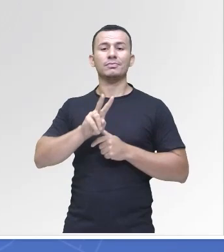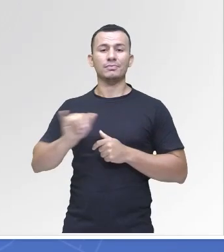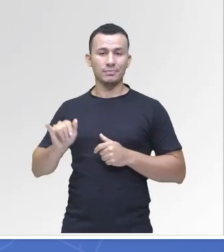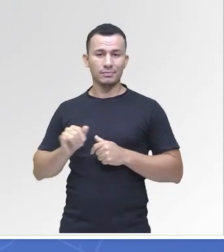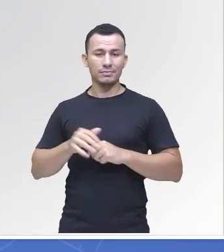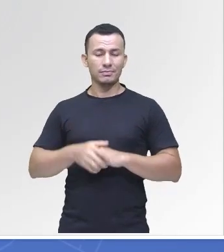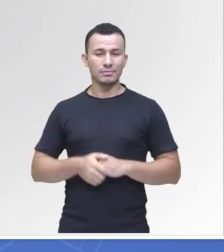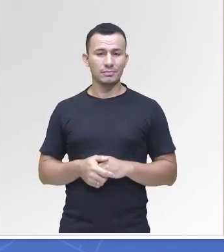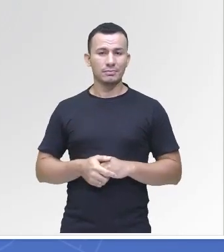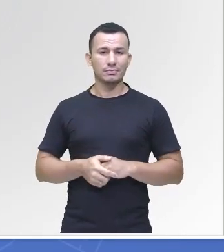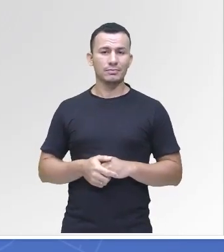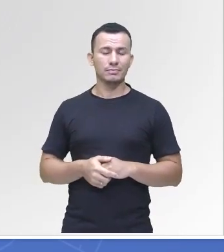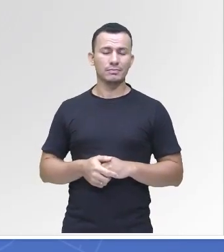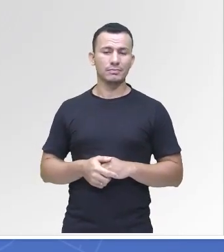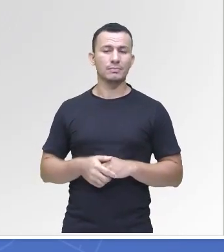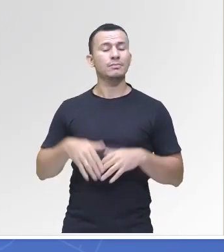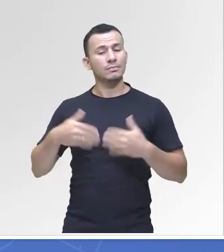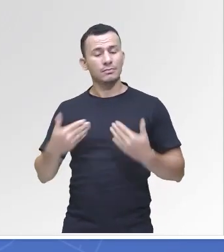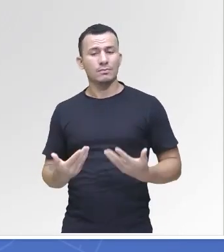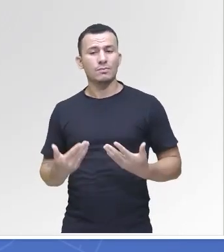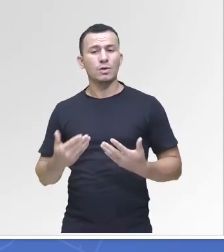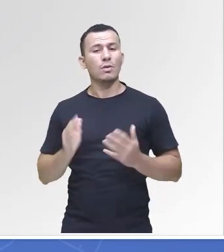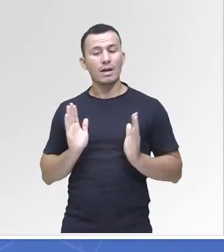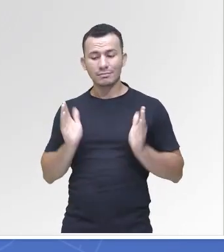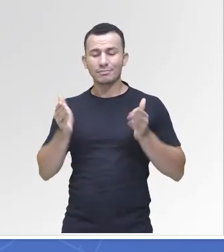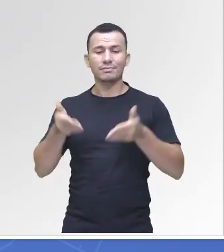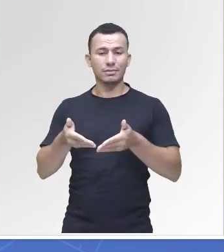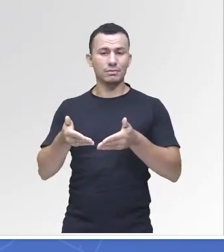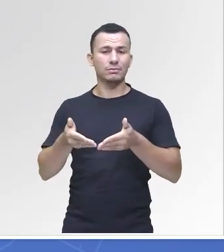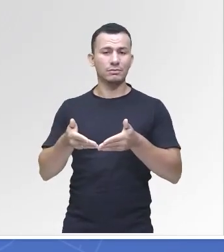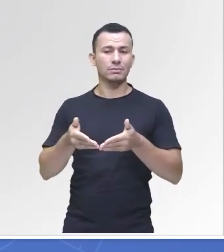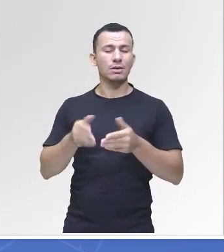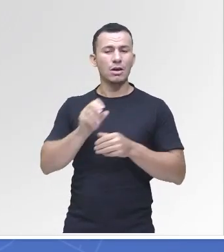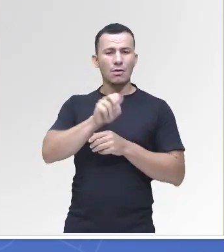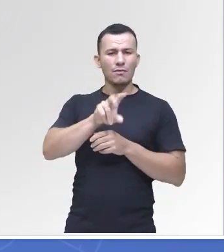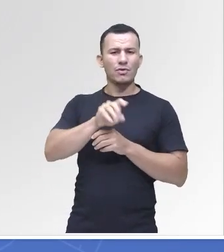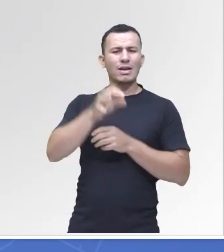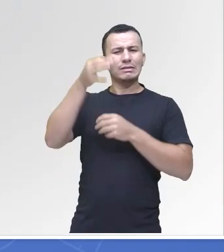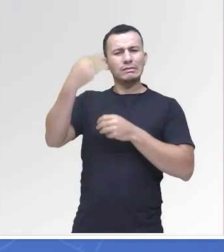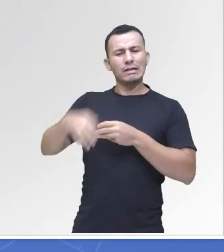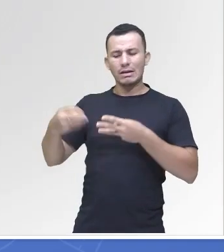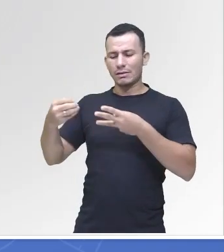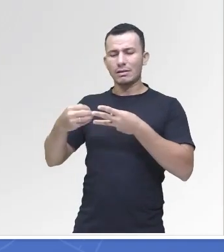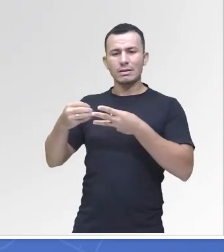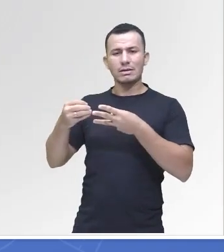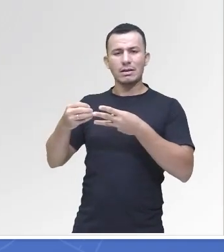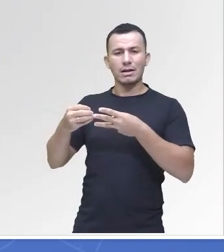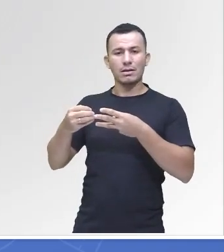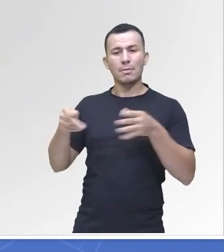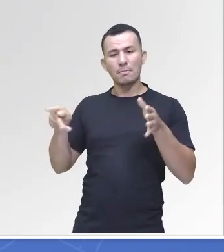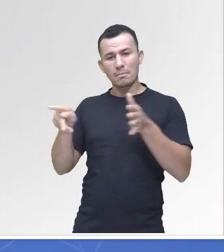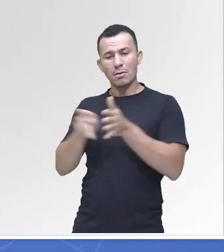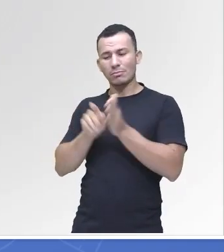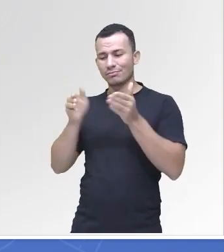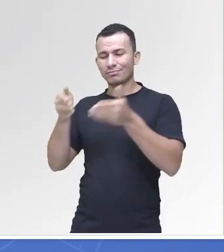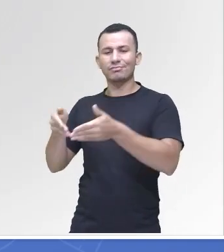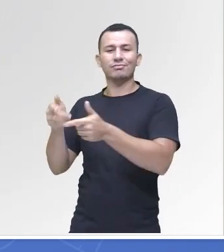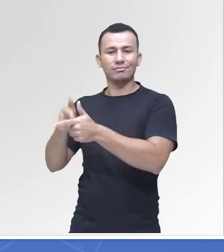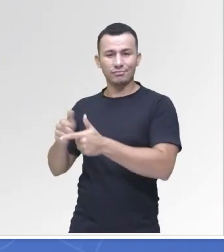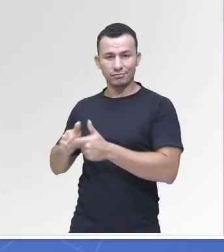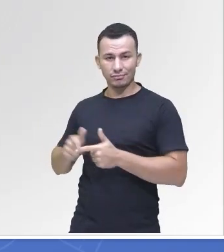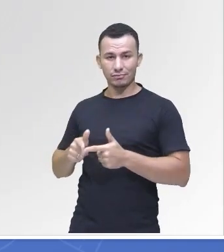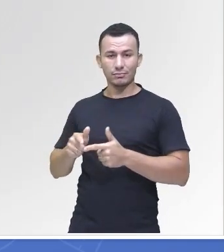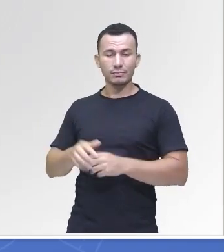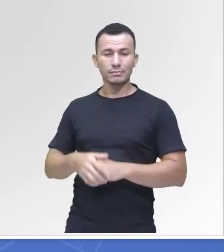tipos de sintomas. Tá? Então, ele é altamente específico. Ele vai naquela célula específica, tá bom? E aí a gente vai